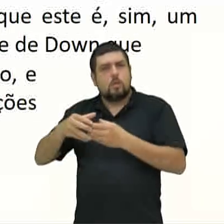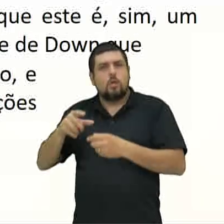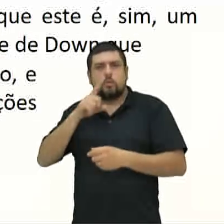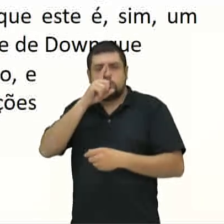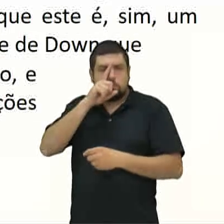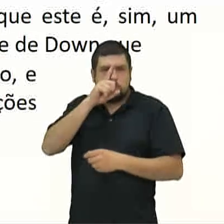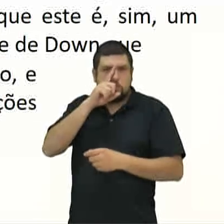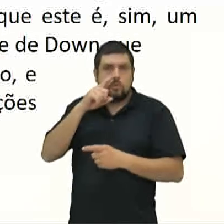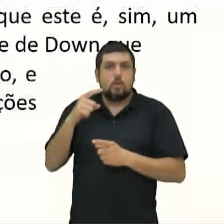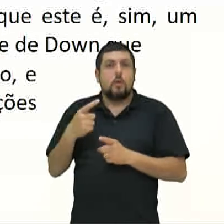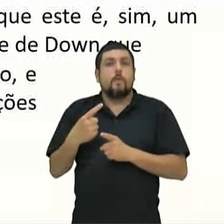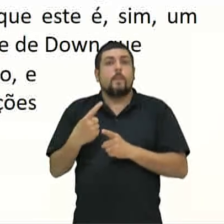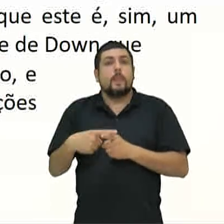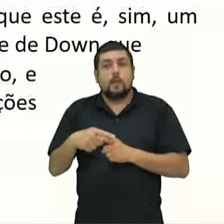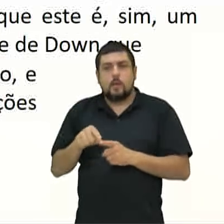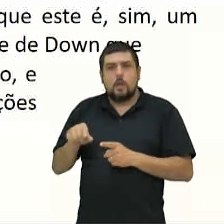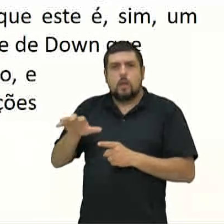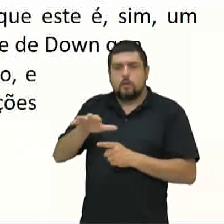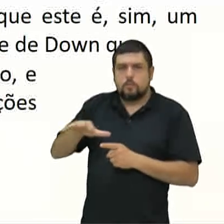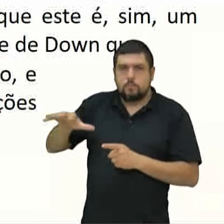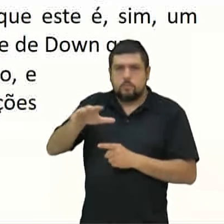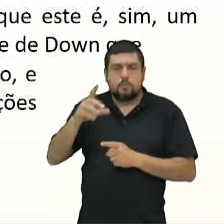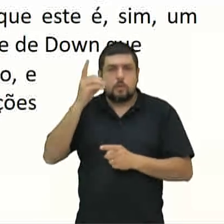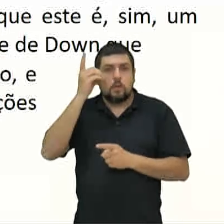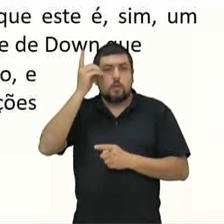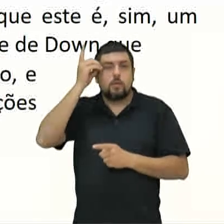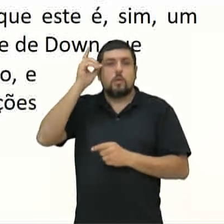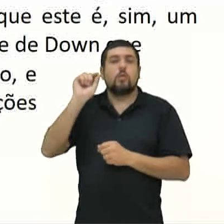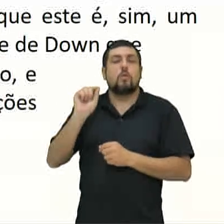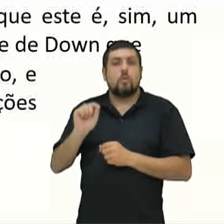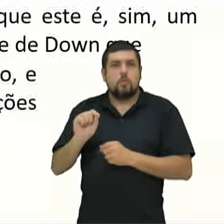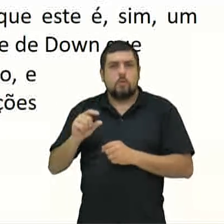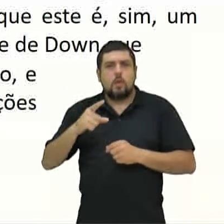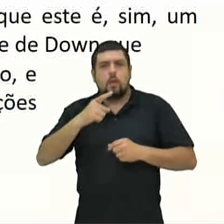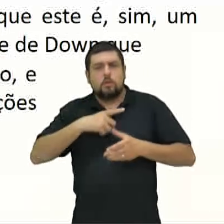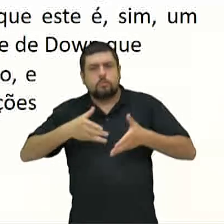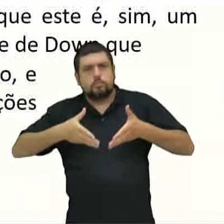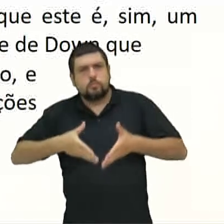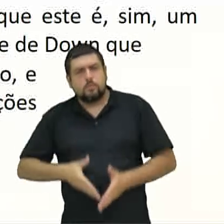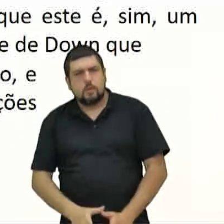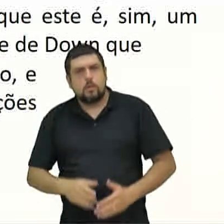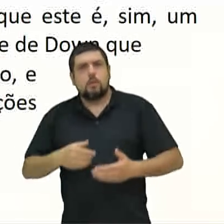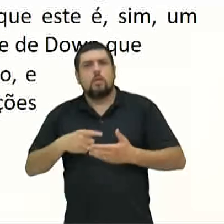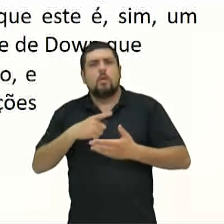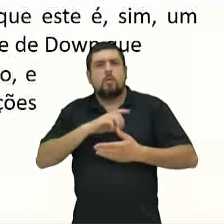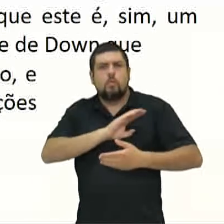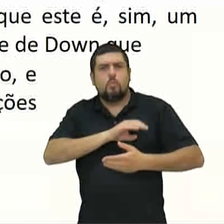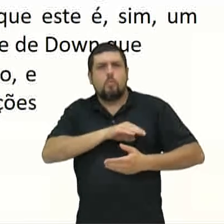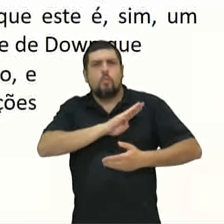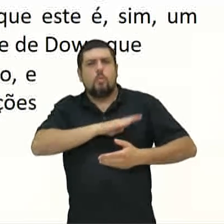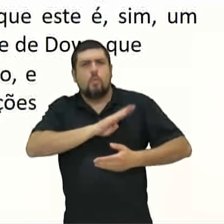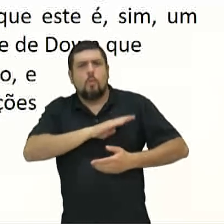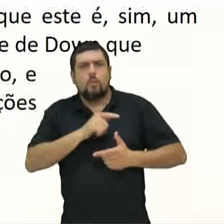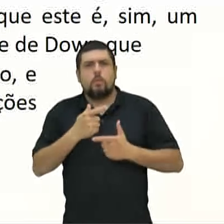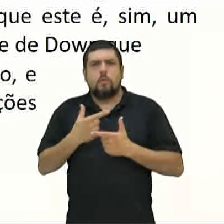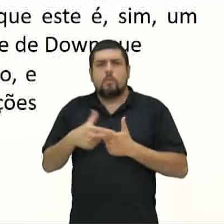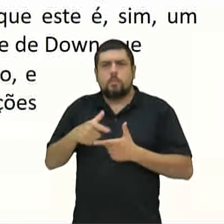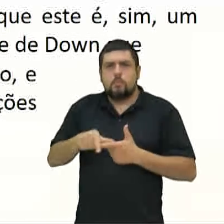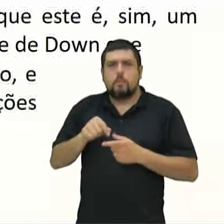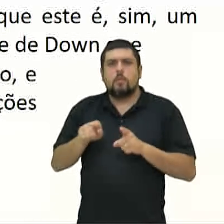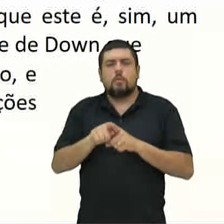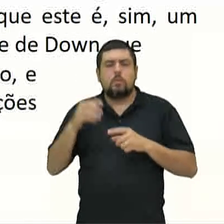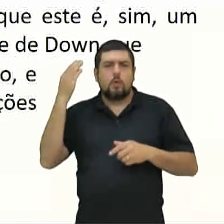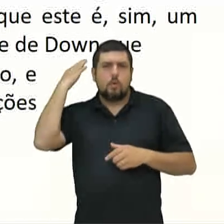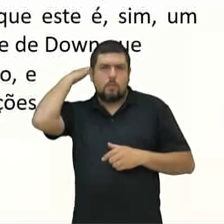é significativa a parcela de pessoas com síndrome de Down que nascem com comprometimento no coração, pulmão, sistema